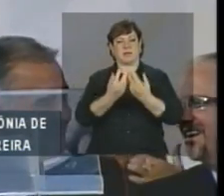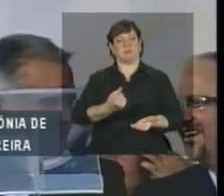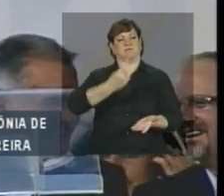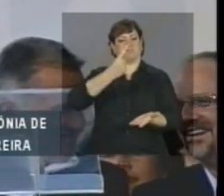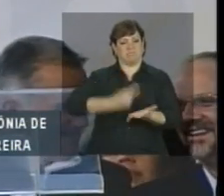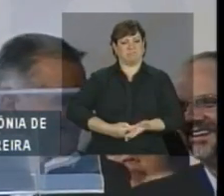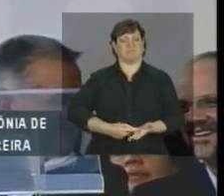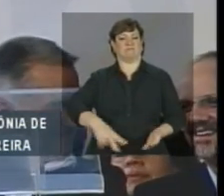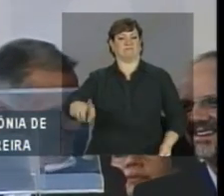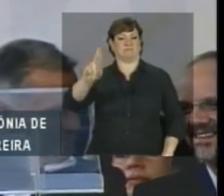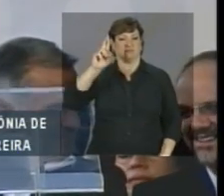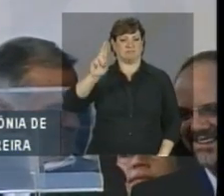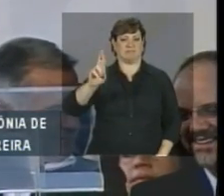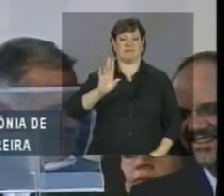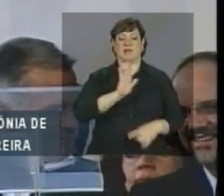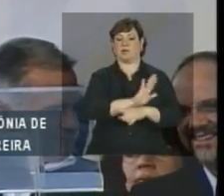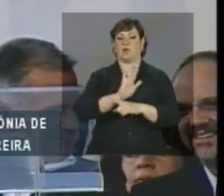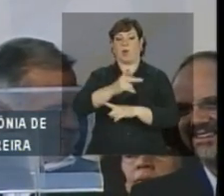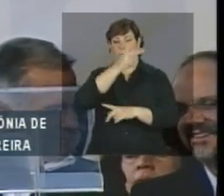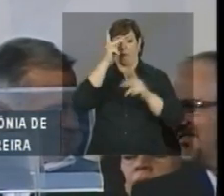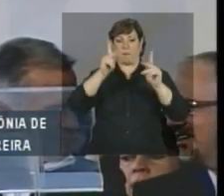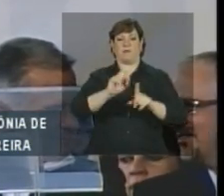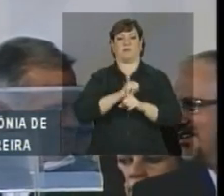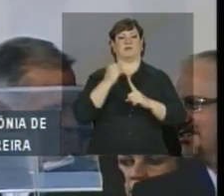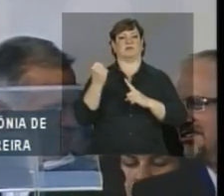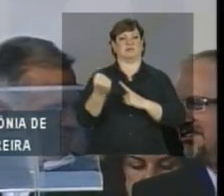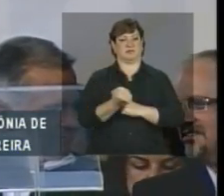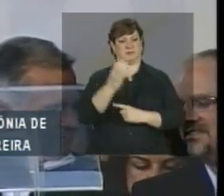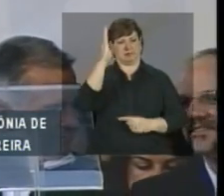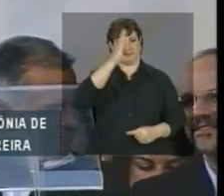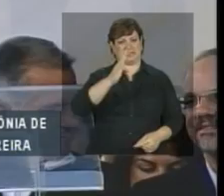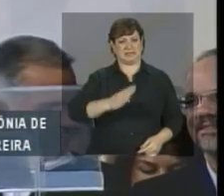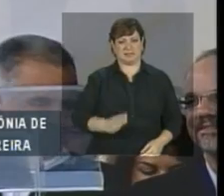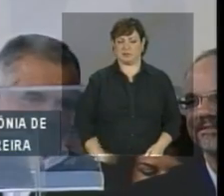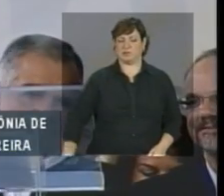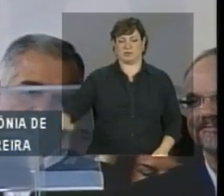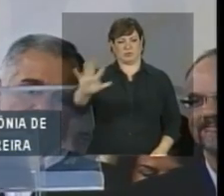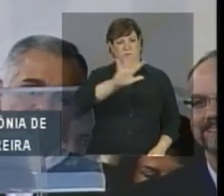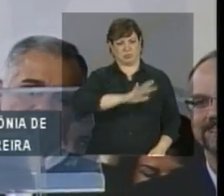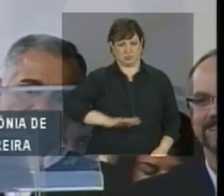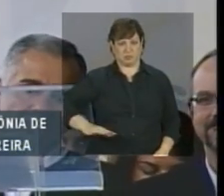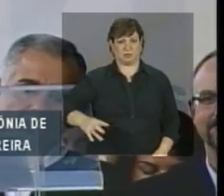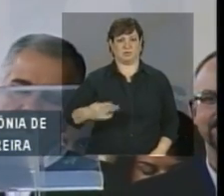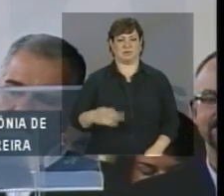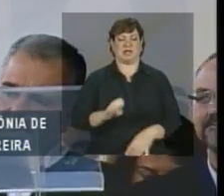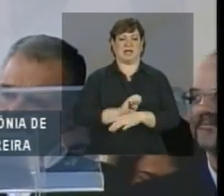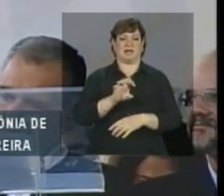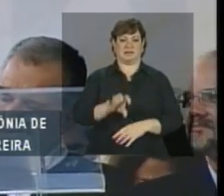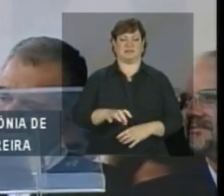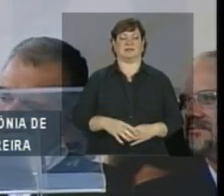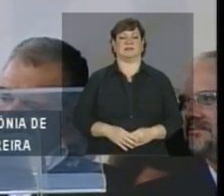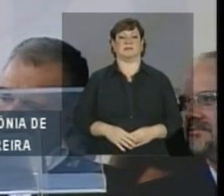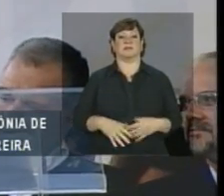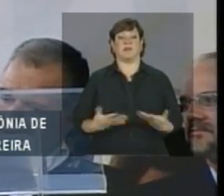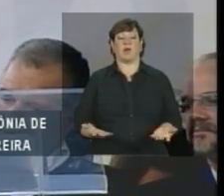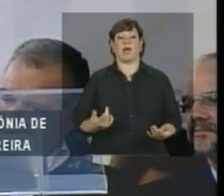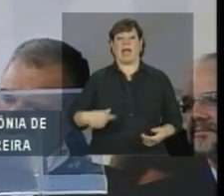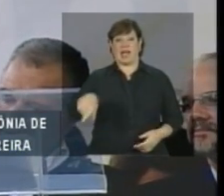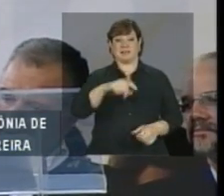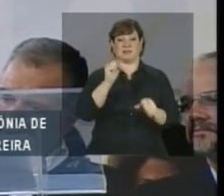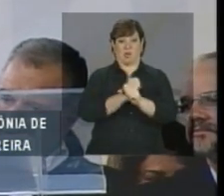importante, que é responder às demandas da sociedade brasileira, da sociedade desse estado. Nessas